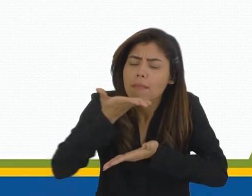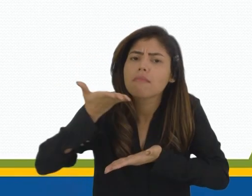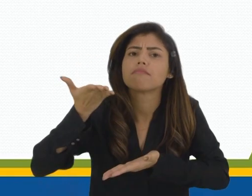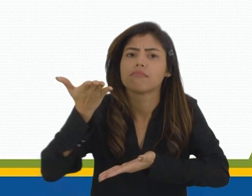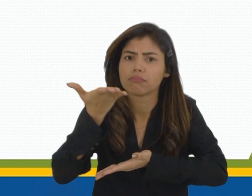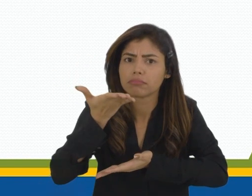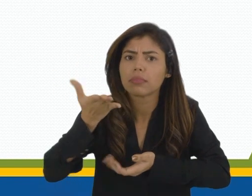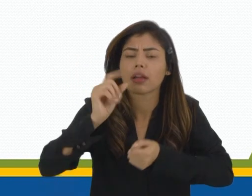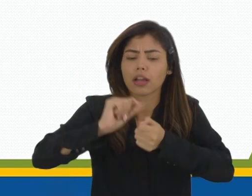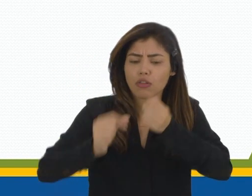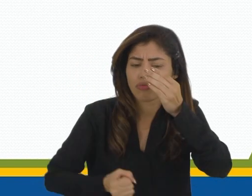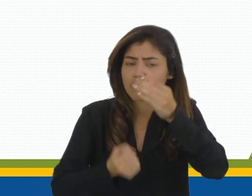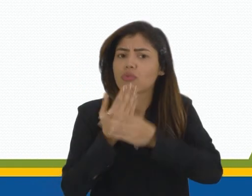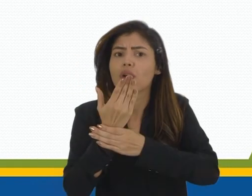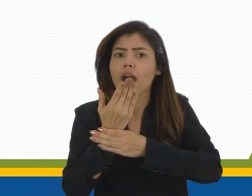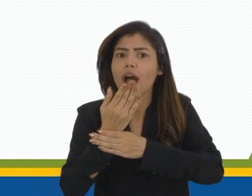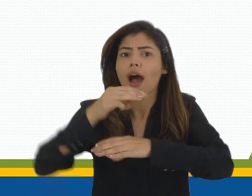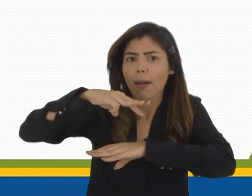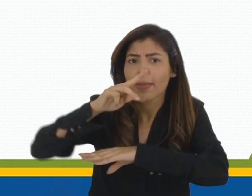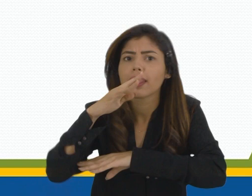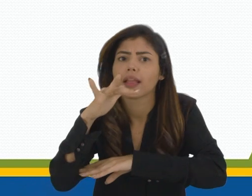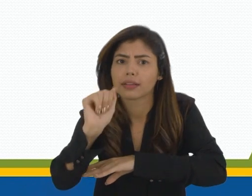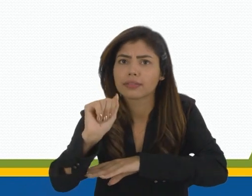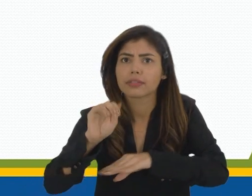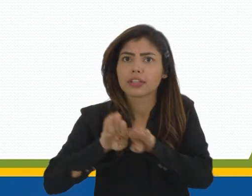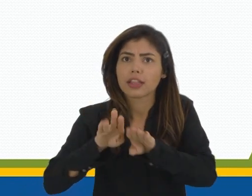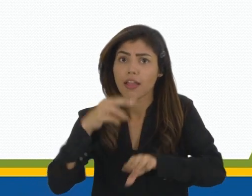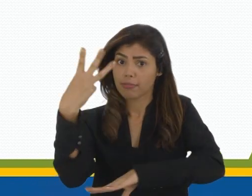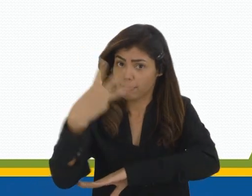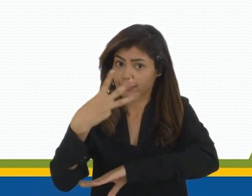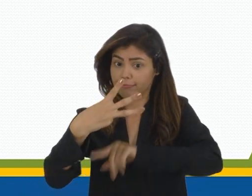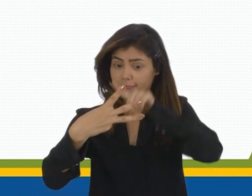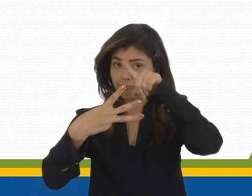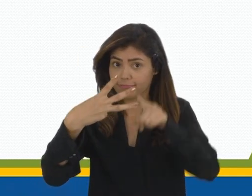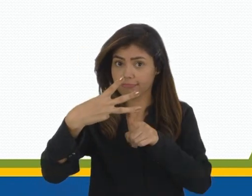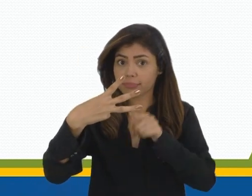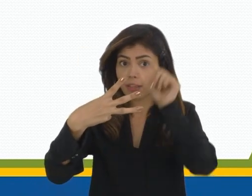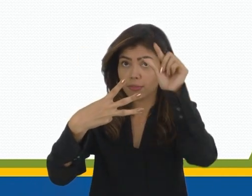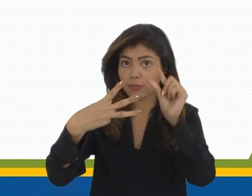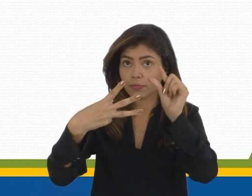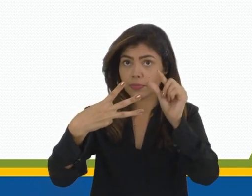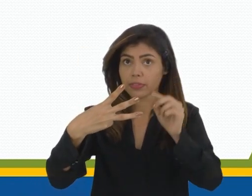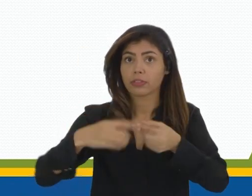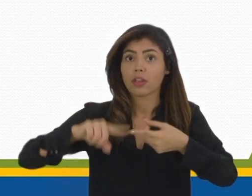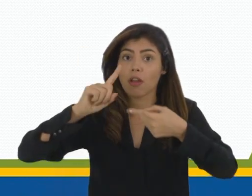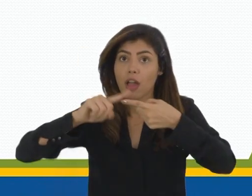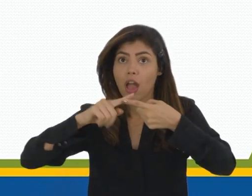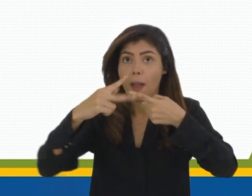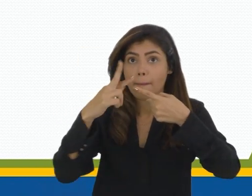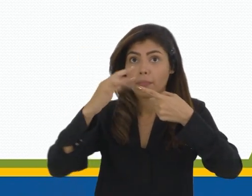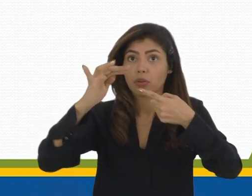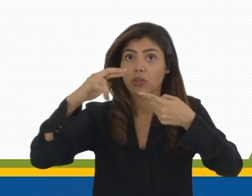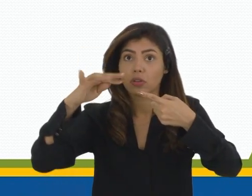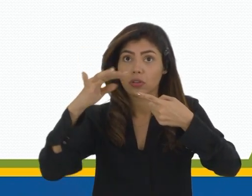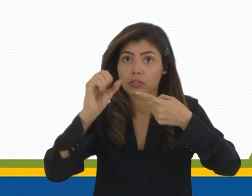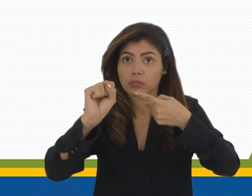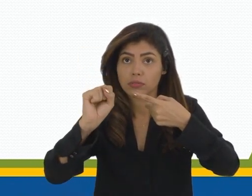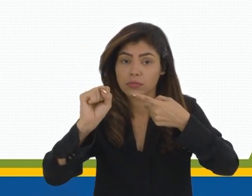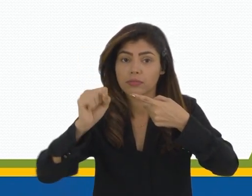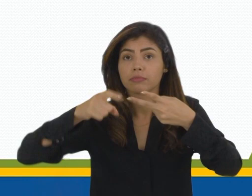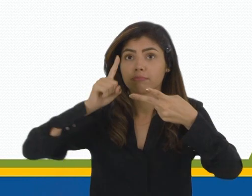básica que forma a matéria. E ela é formada por três partículas menores, que são os prótons, com uma carga